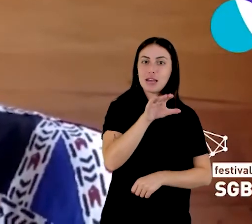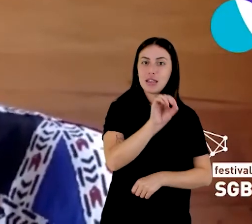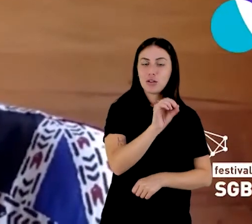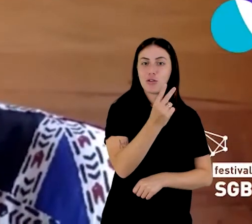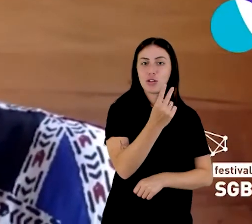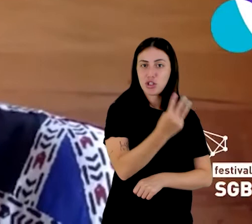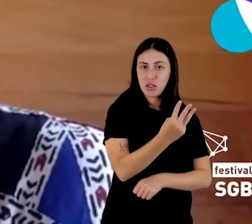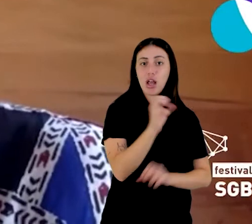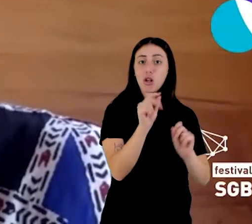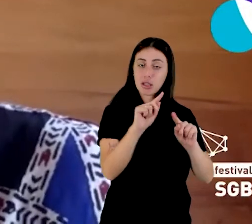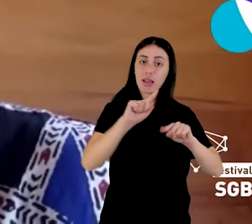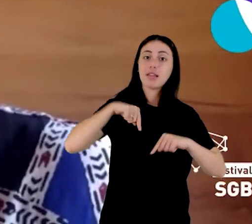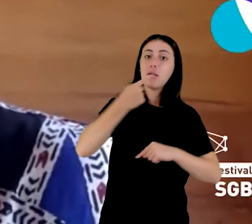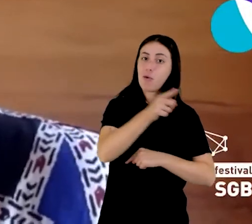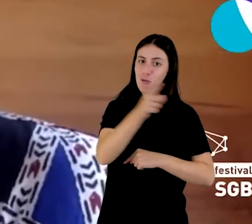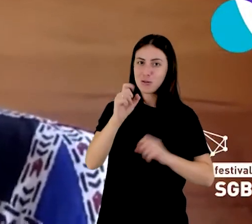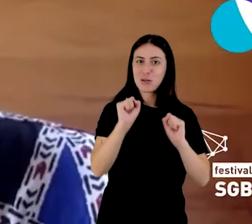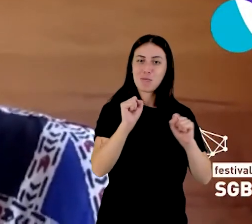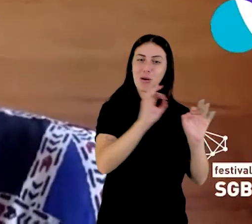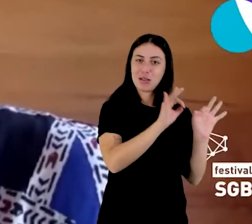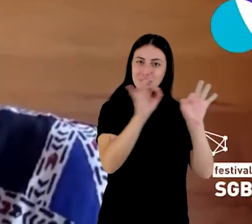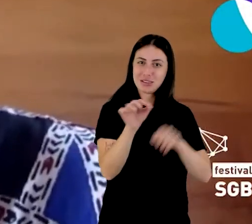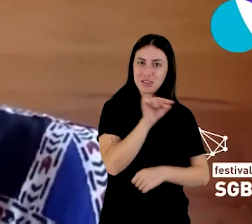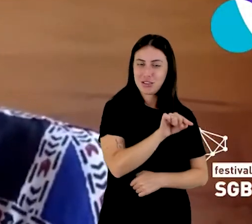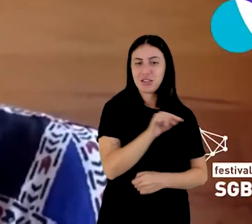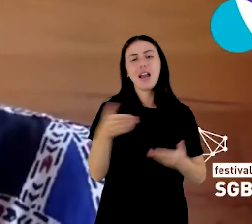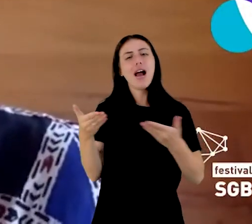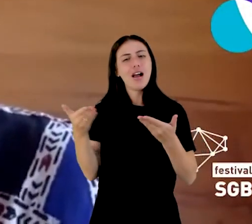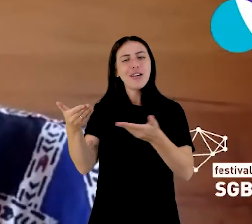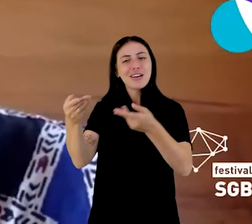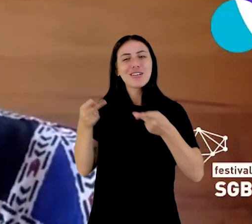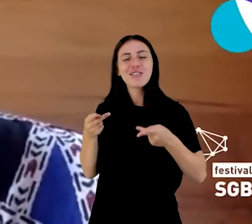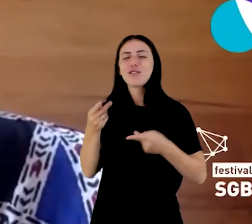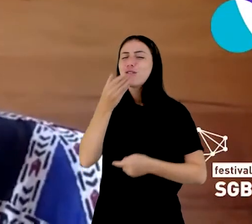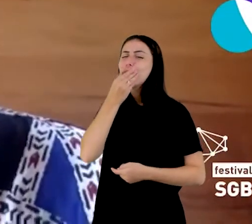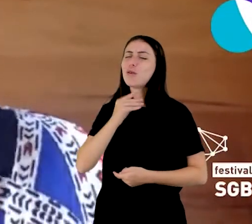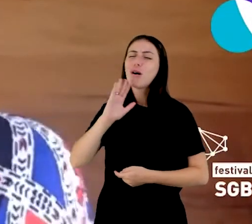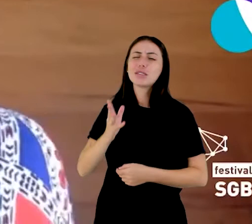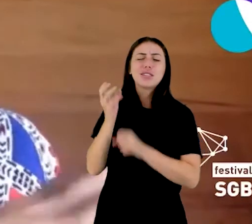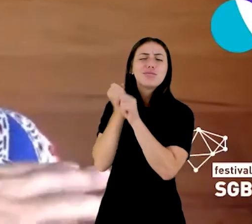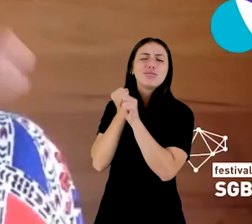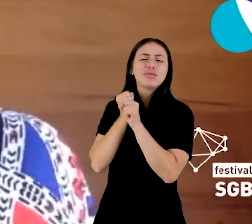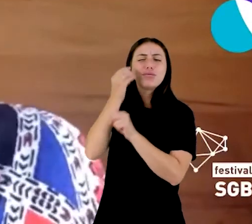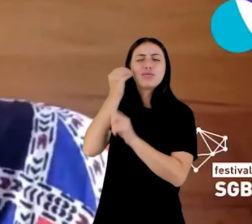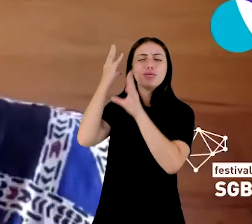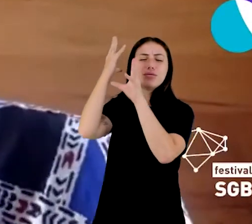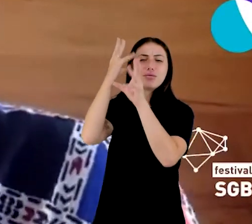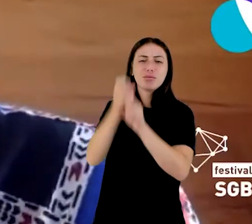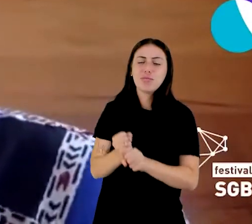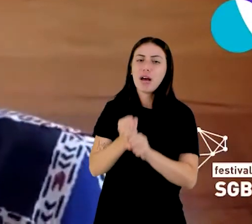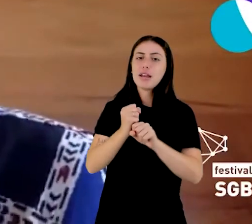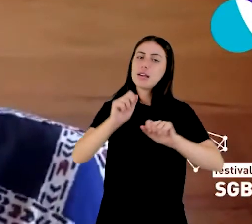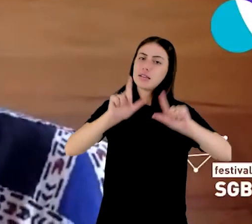para vocês assistirem. Agora a gente vai falar sobre outro documentário de um cineasta que tem uma longa história